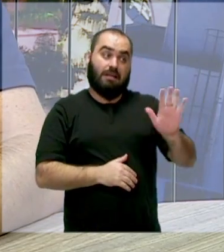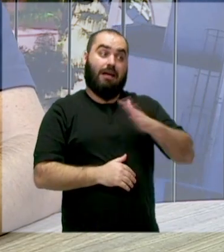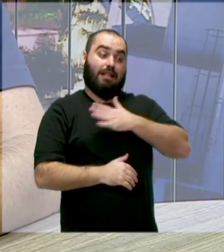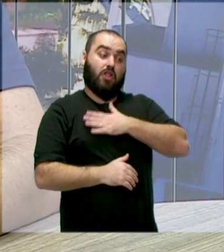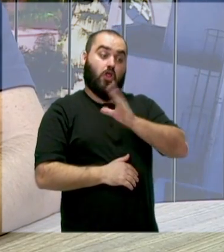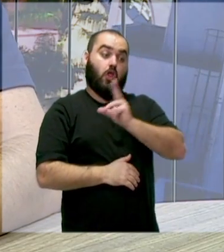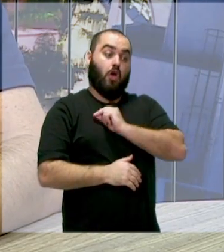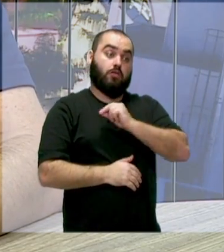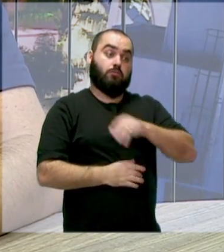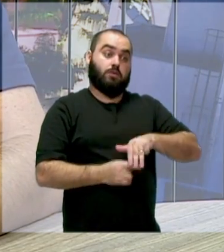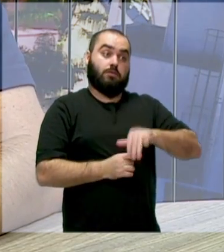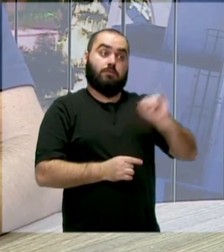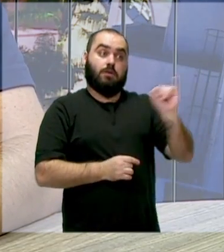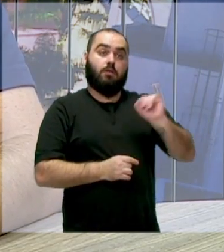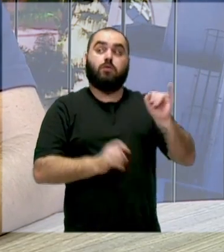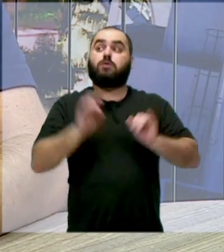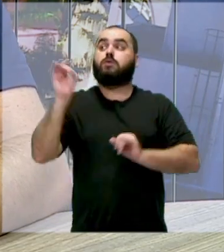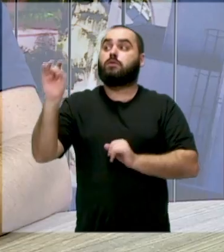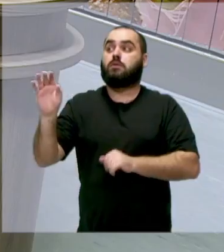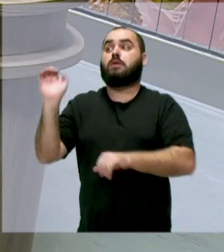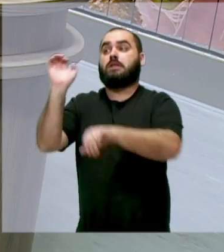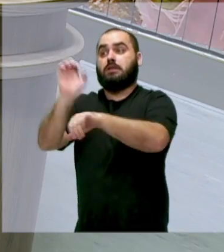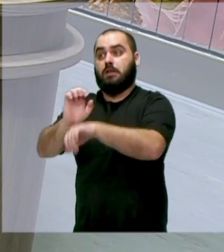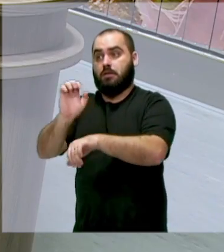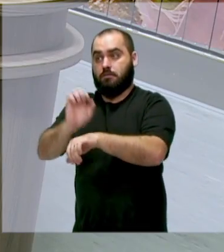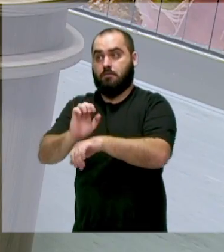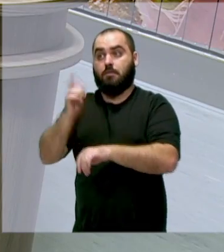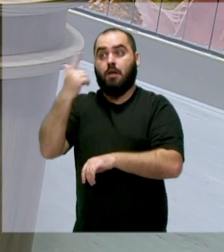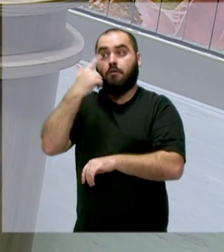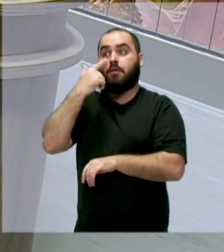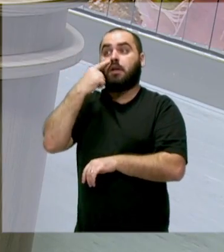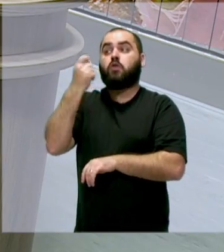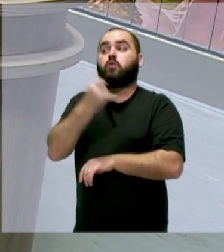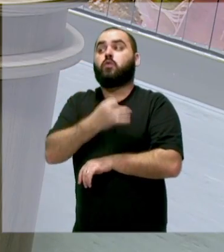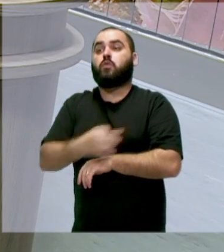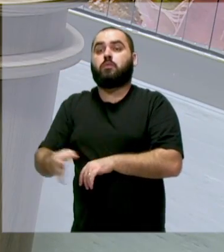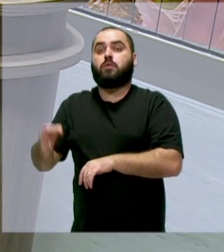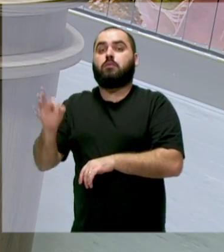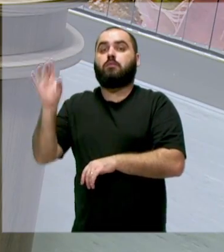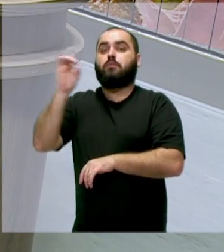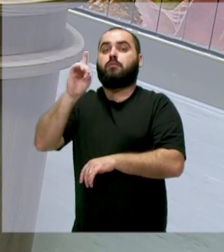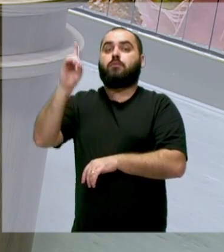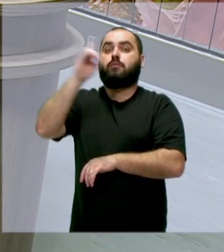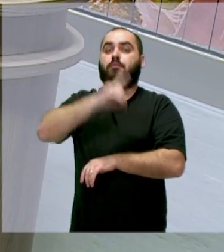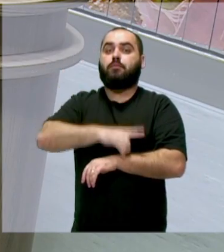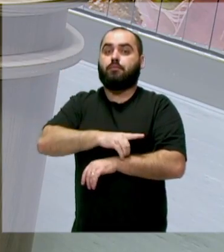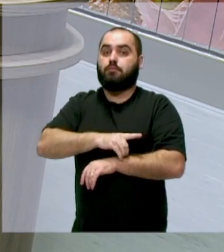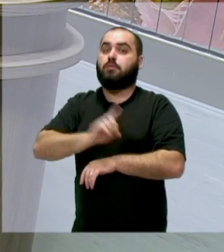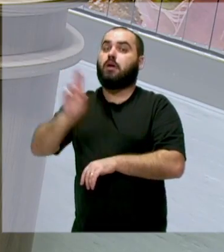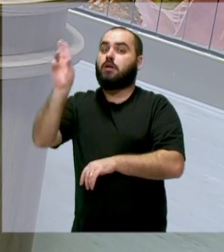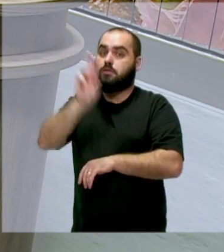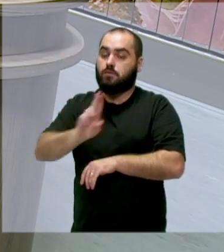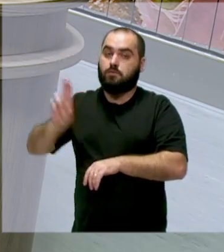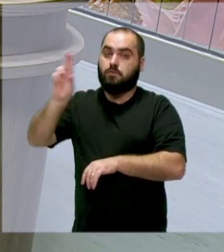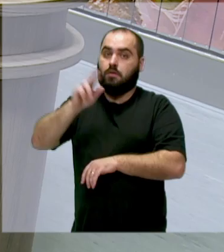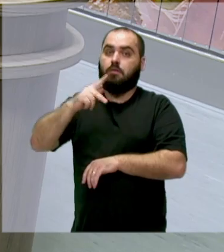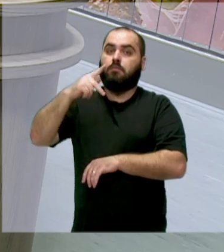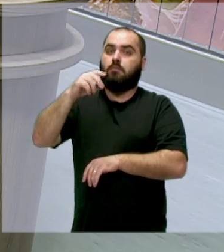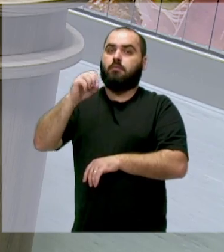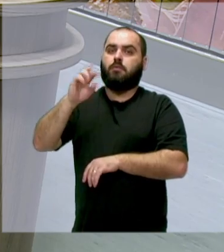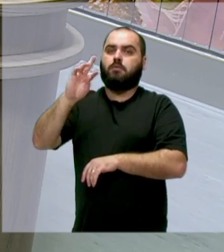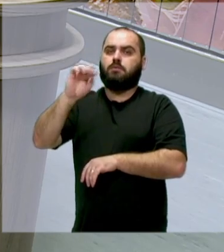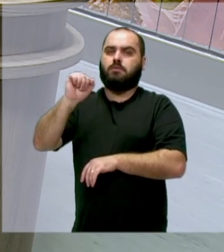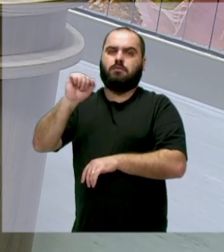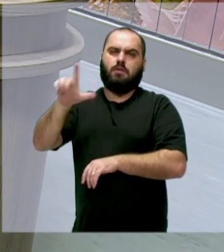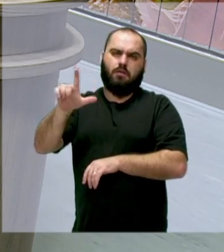é só utilizado em áreas onde tem um grande número de casos de dengue. Nós utilizamos um equipamento que é o costal, uma